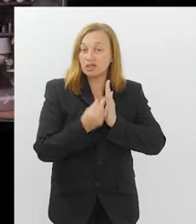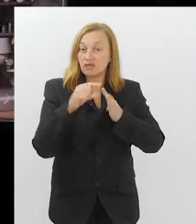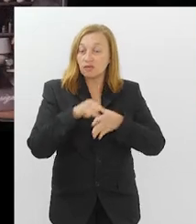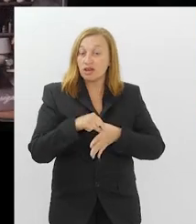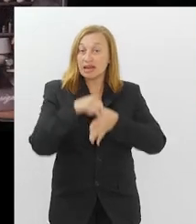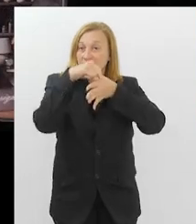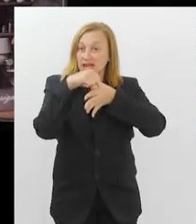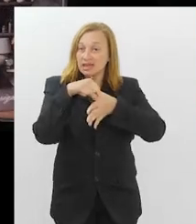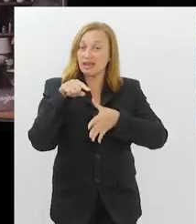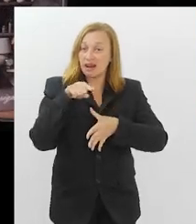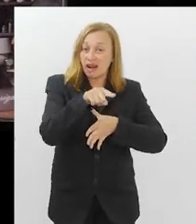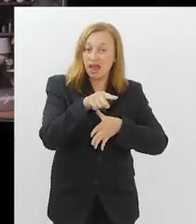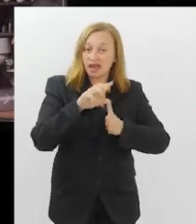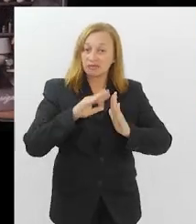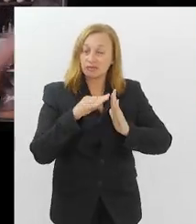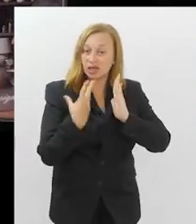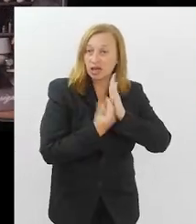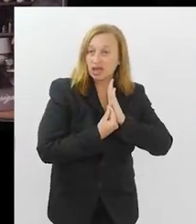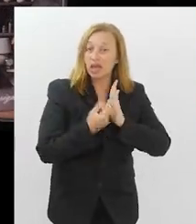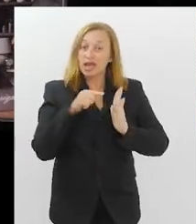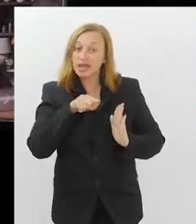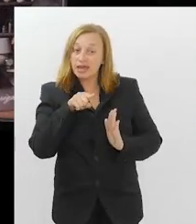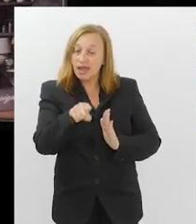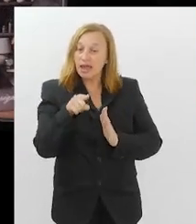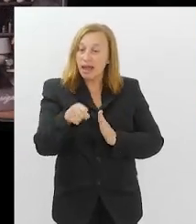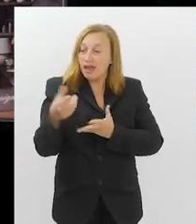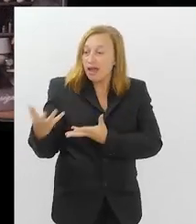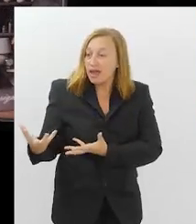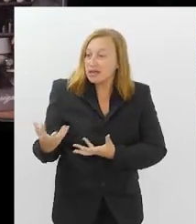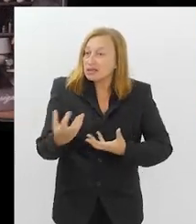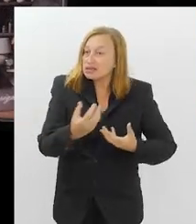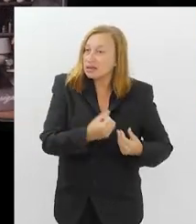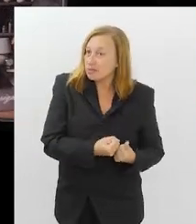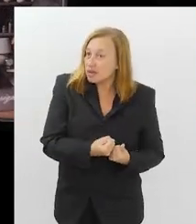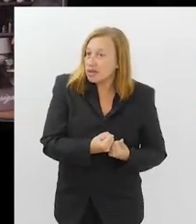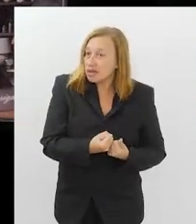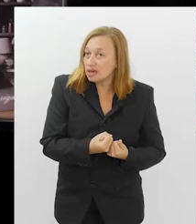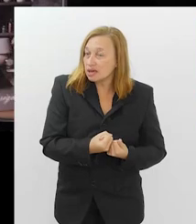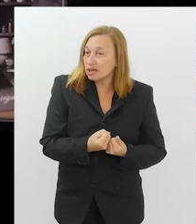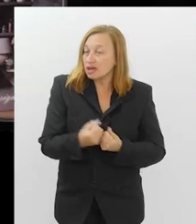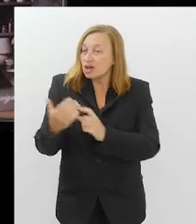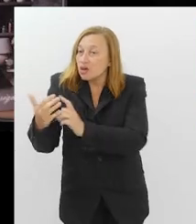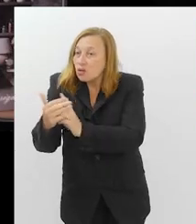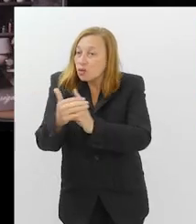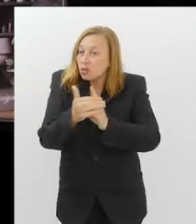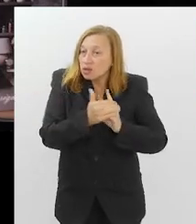em que ela recebia, abrigava os